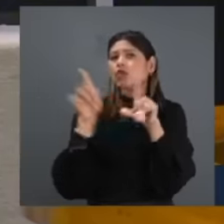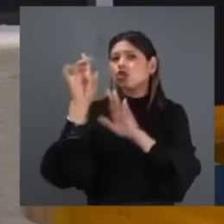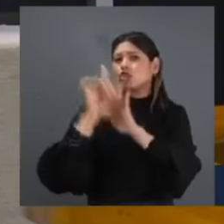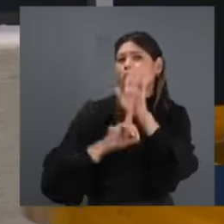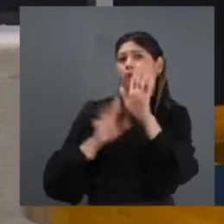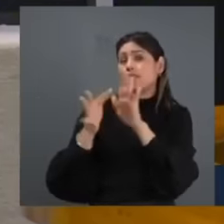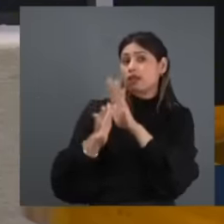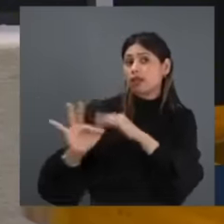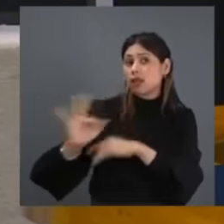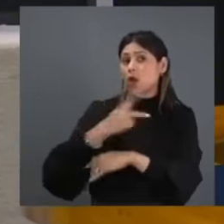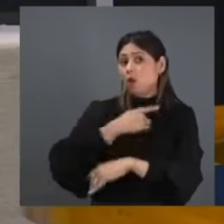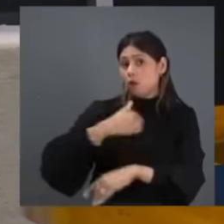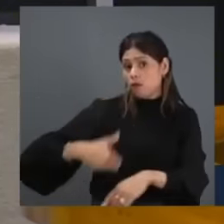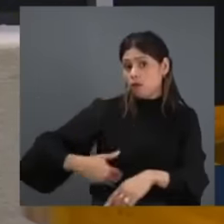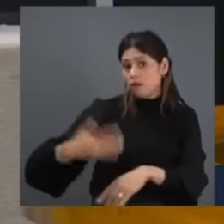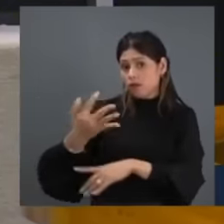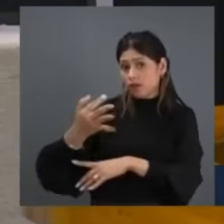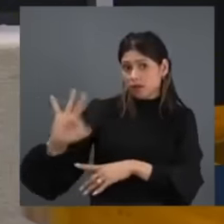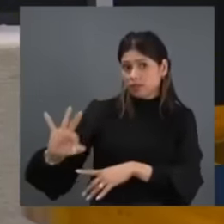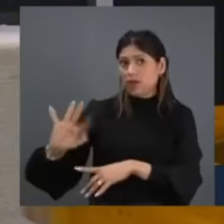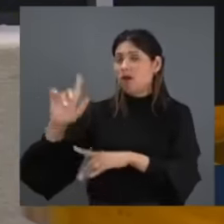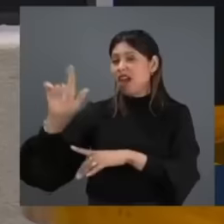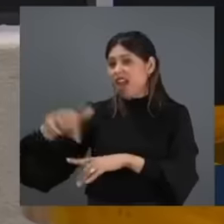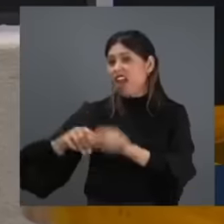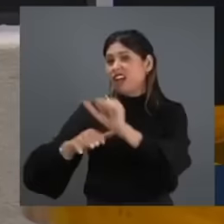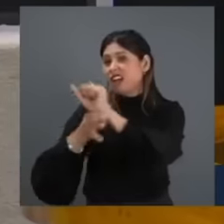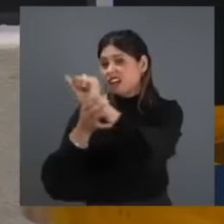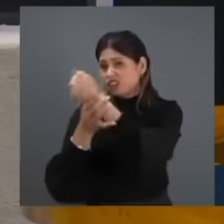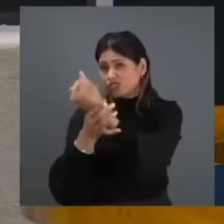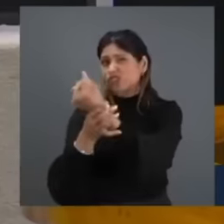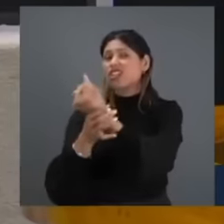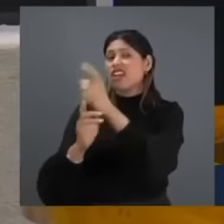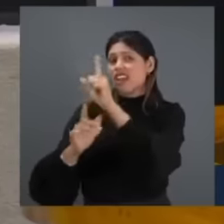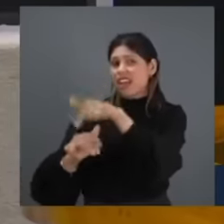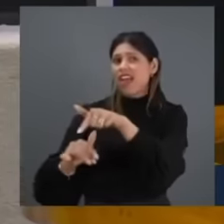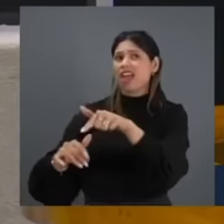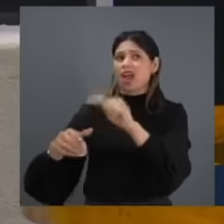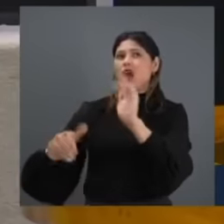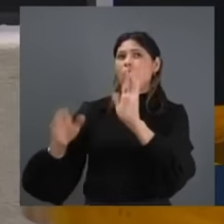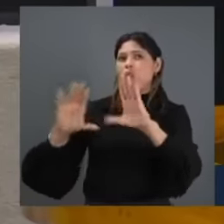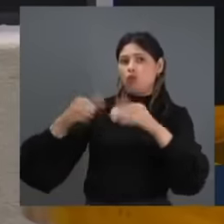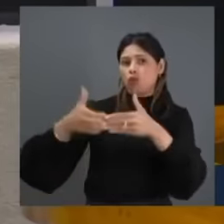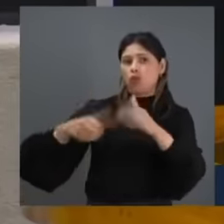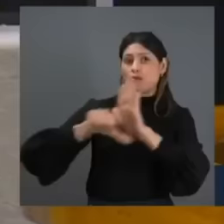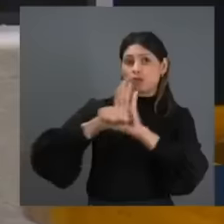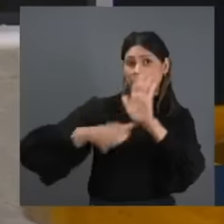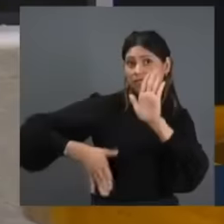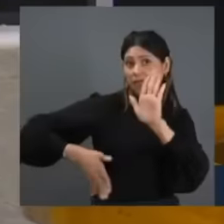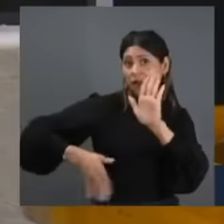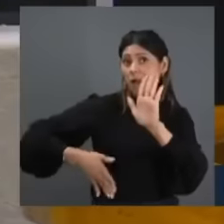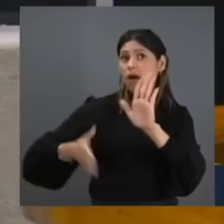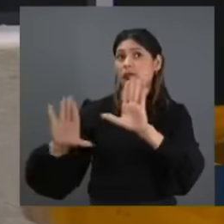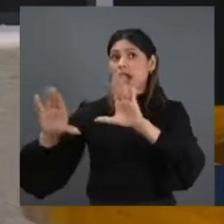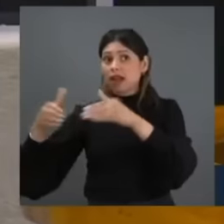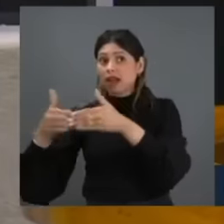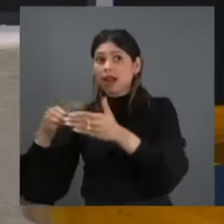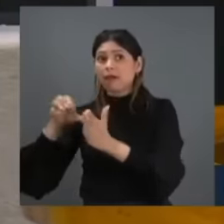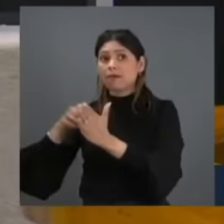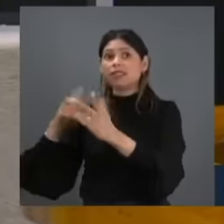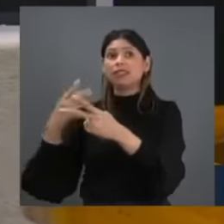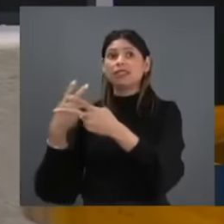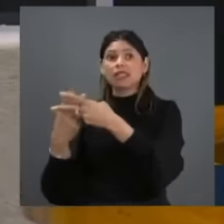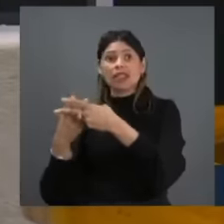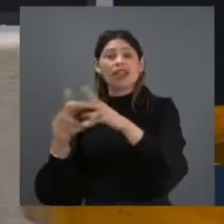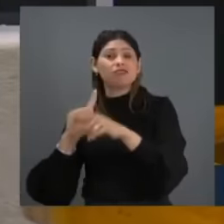do governo é garantir o direito à saidinha, é garantir que o criminoso saia da cadeia, volte a cometer crimes e nunca mais retorne para o